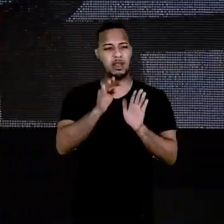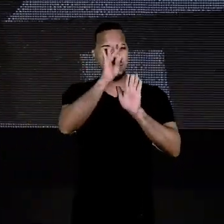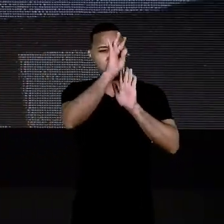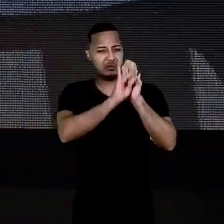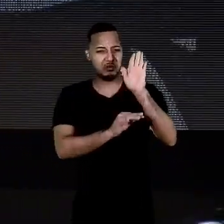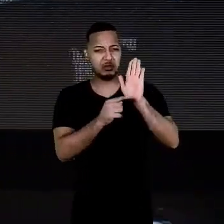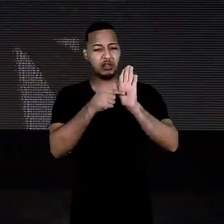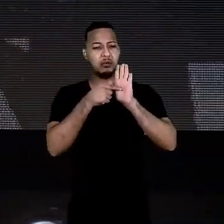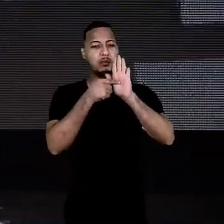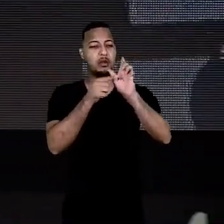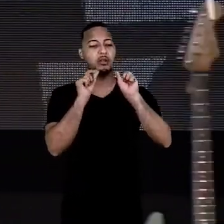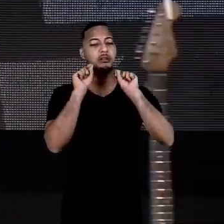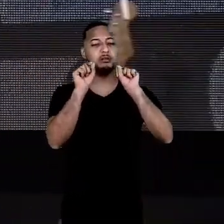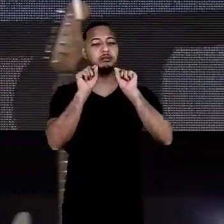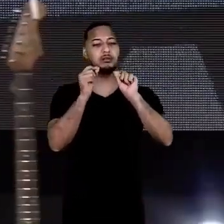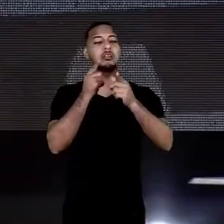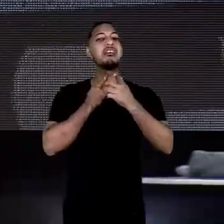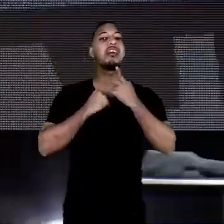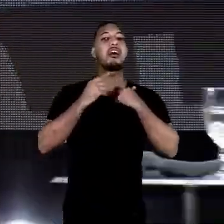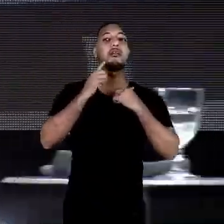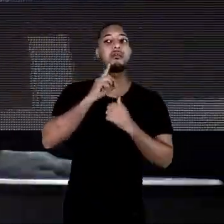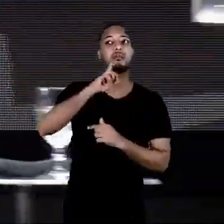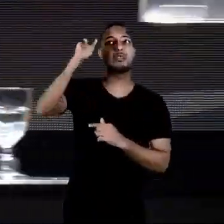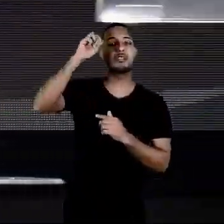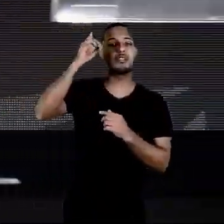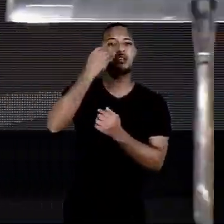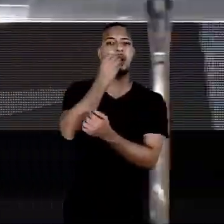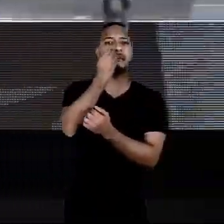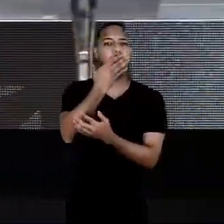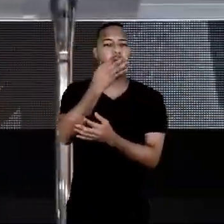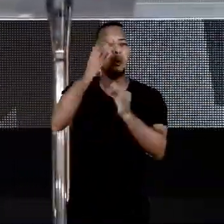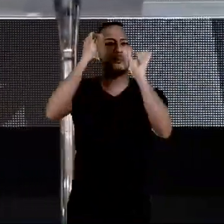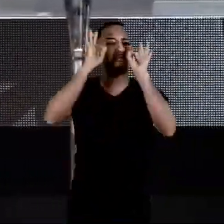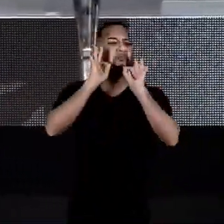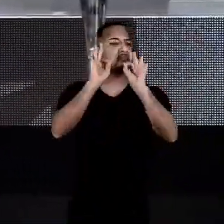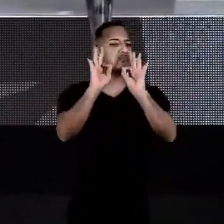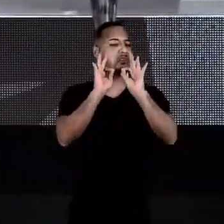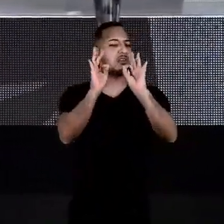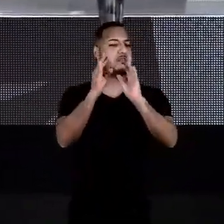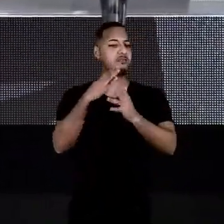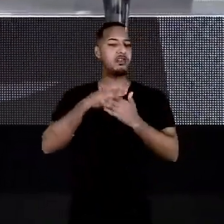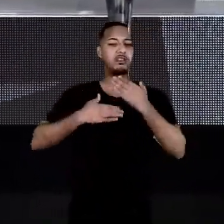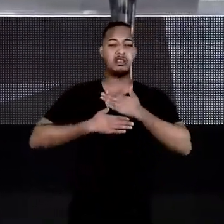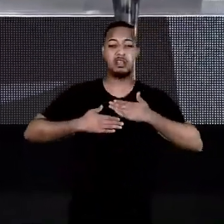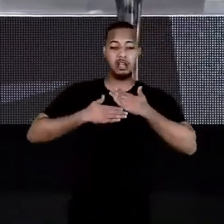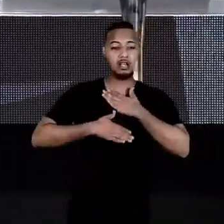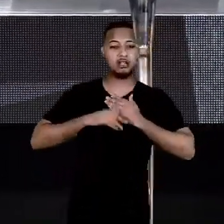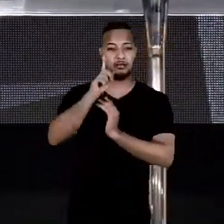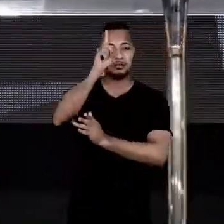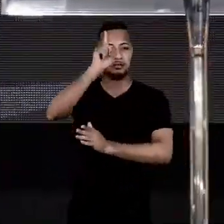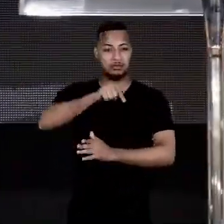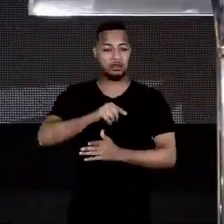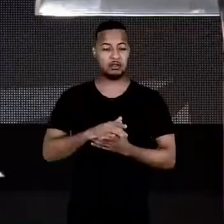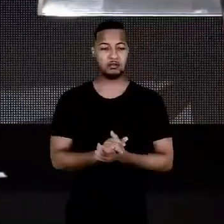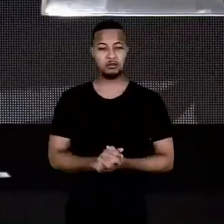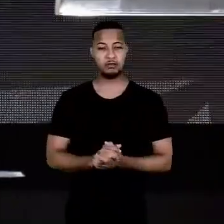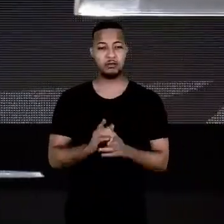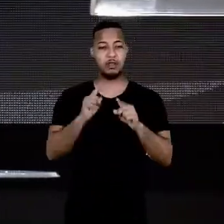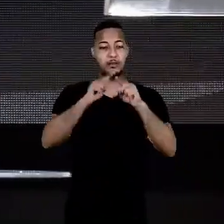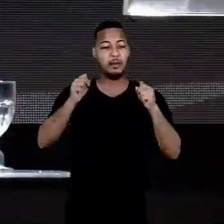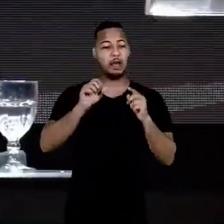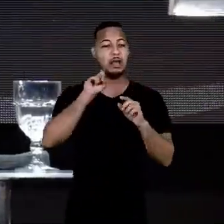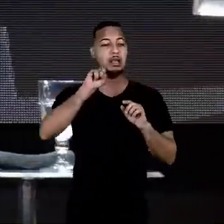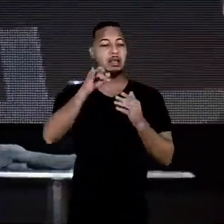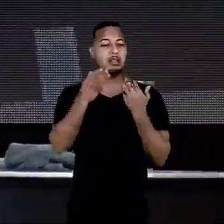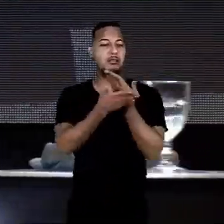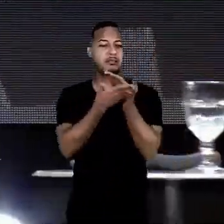que diz o seguinte: que a vontade de Deus ela é boa, agradável e perfeita. Mas se você for ler